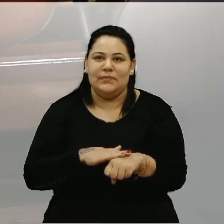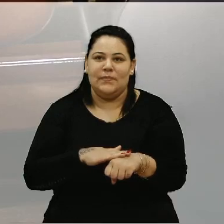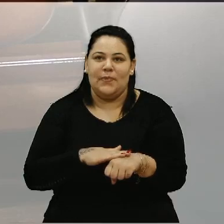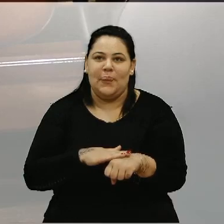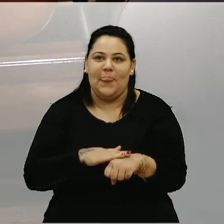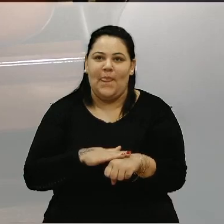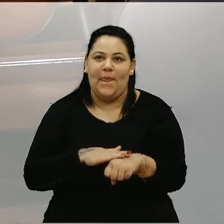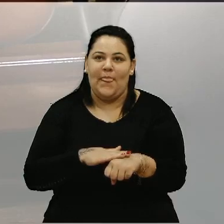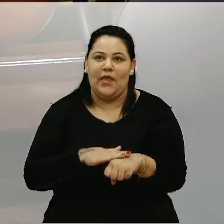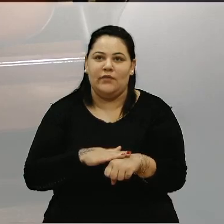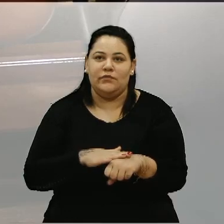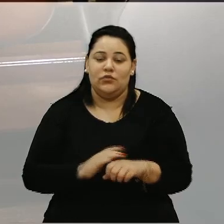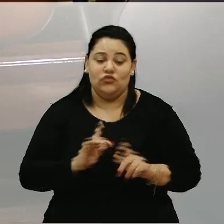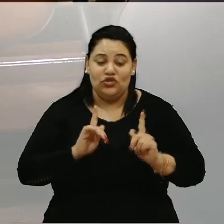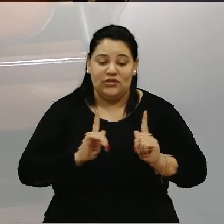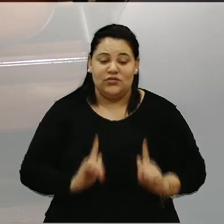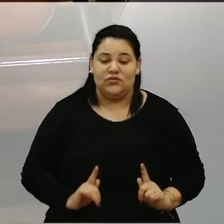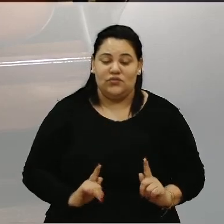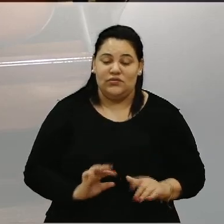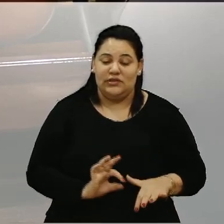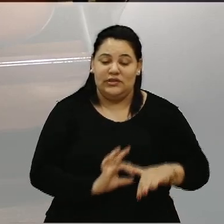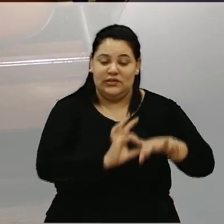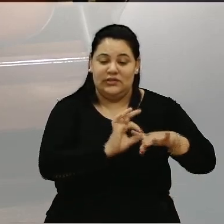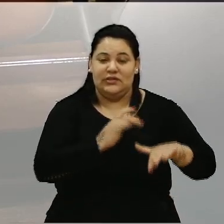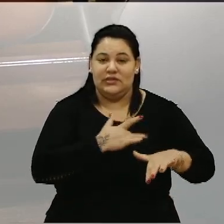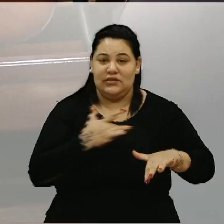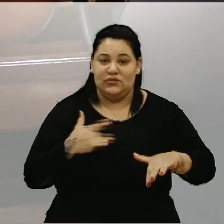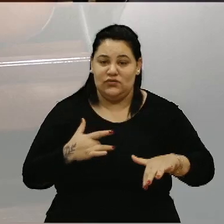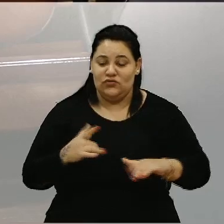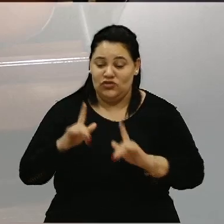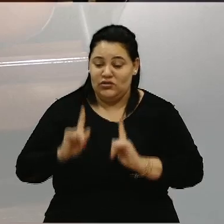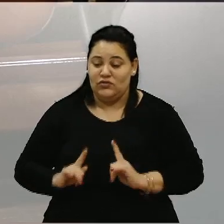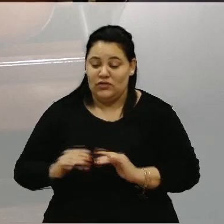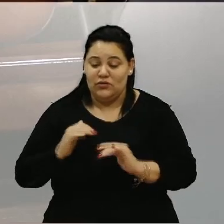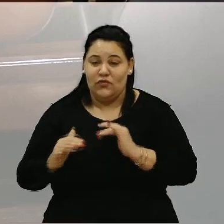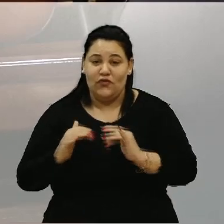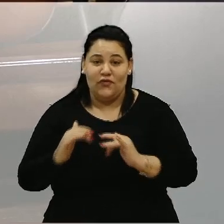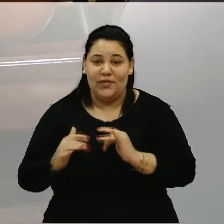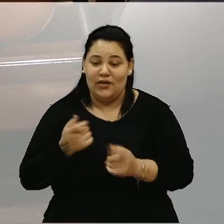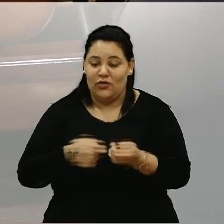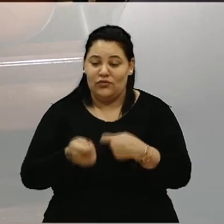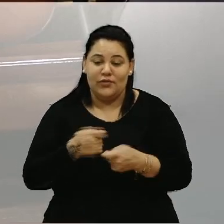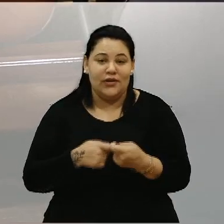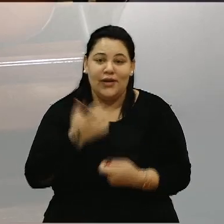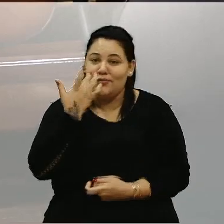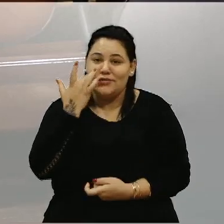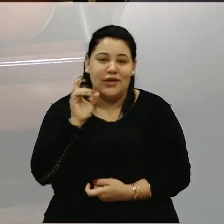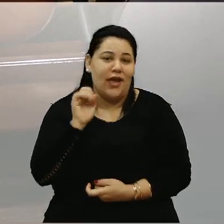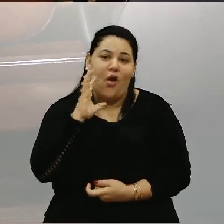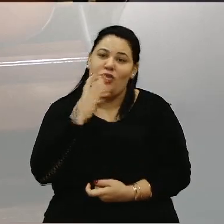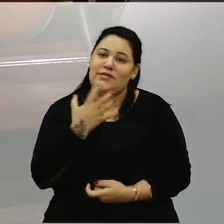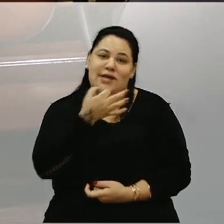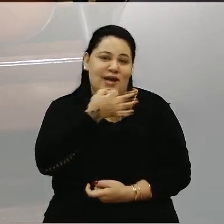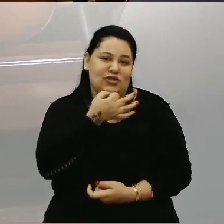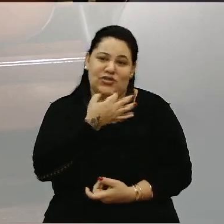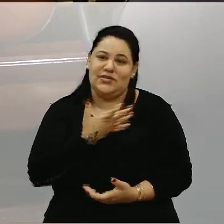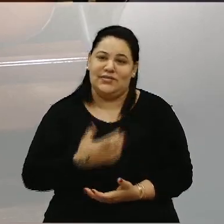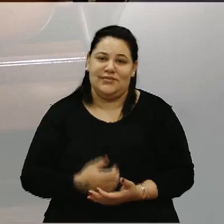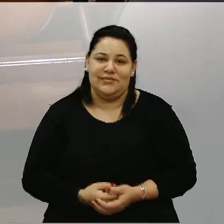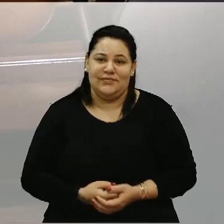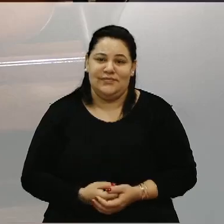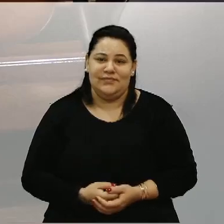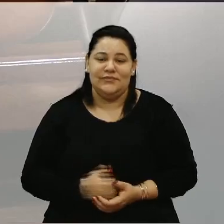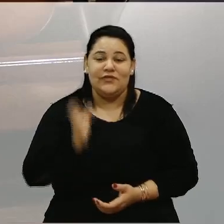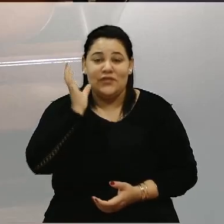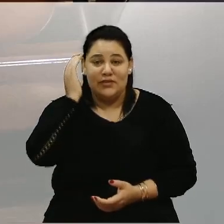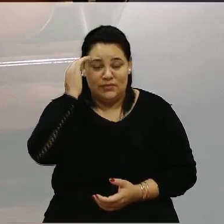com os gestores da saúde, com os gestores que movimentam a economia, não sei que rumo vai tomar a nossa cidade. Então, vereador Felipe, para concluir minha fala